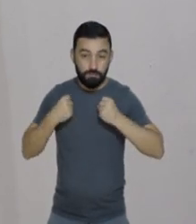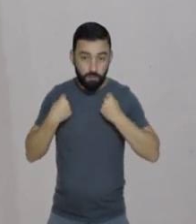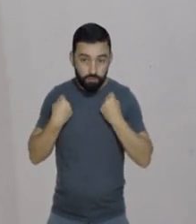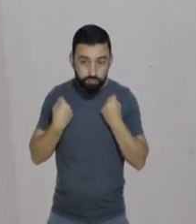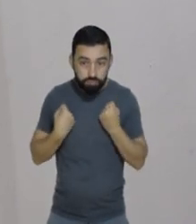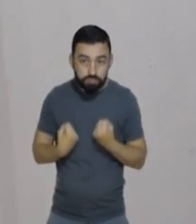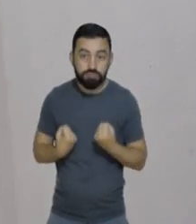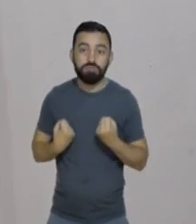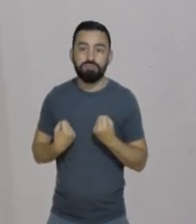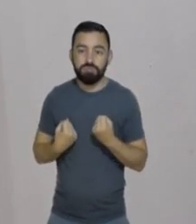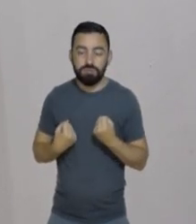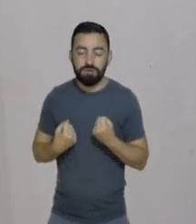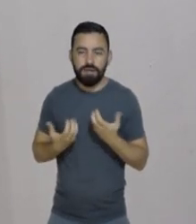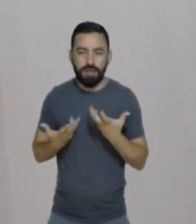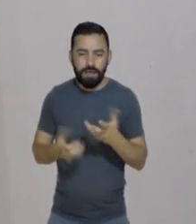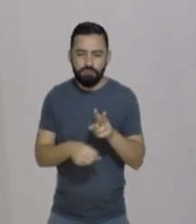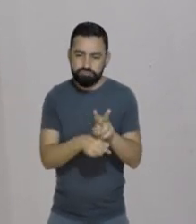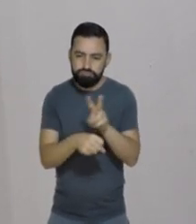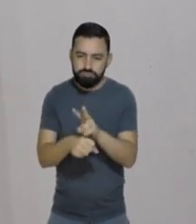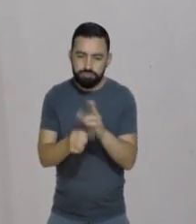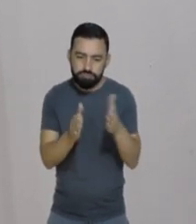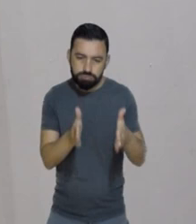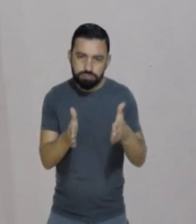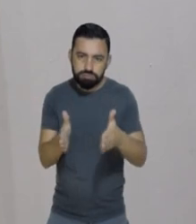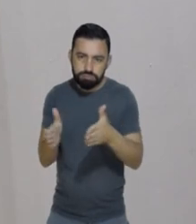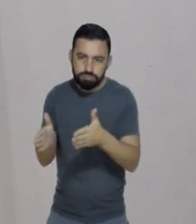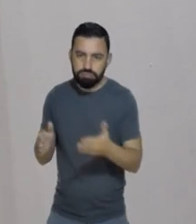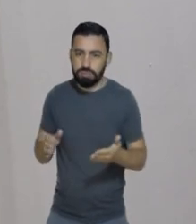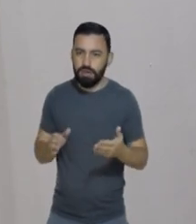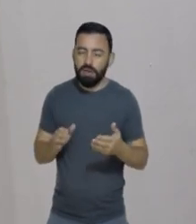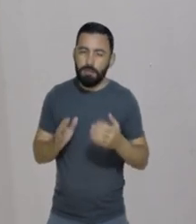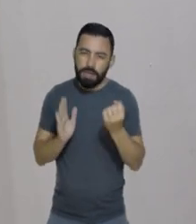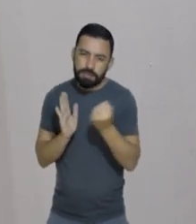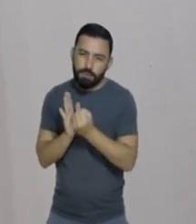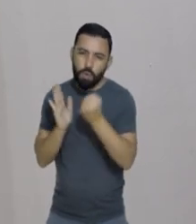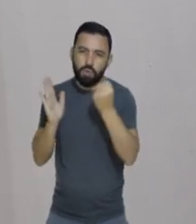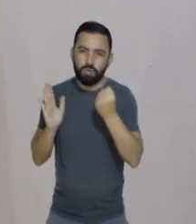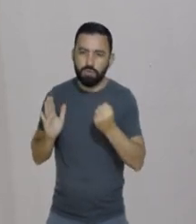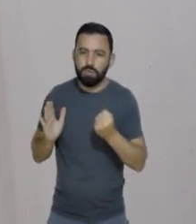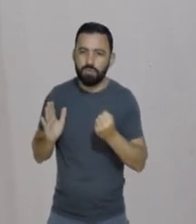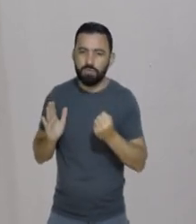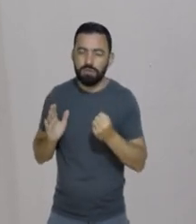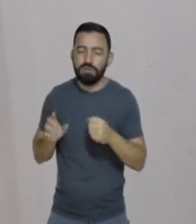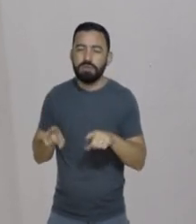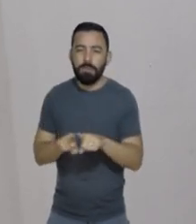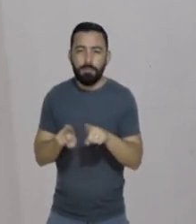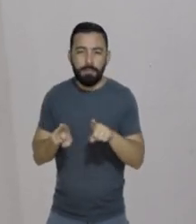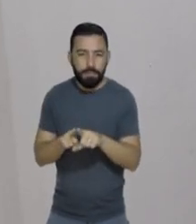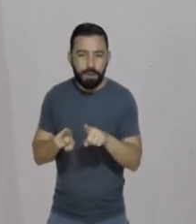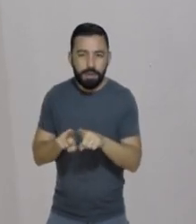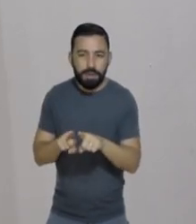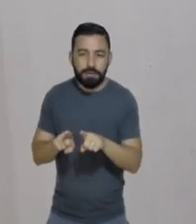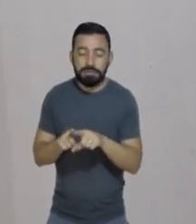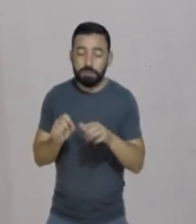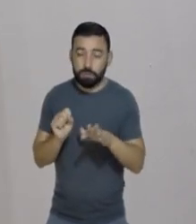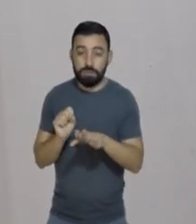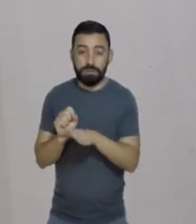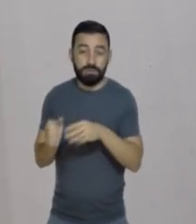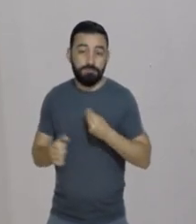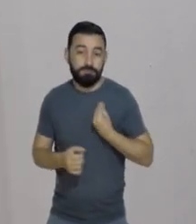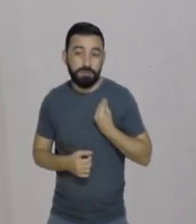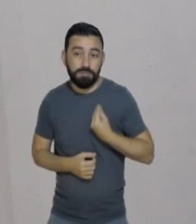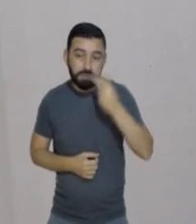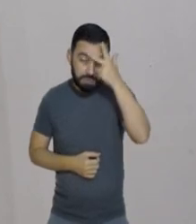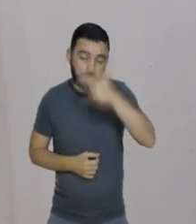de preservar a ordem, o patrimônio, em especial a segurança e a vida das